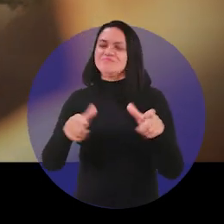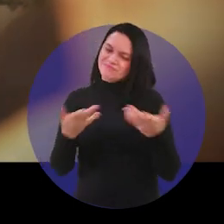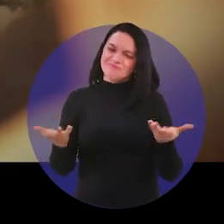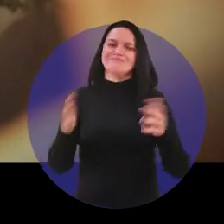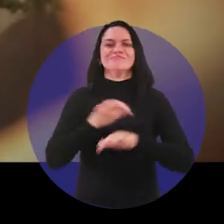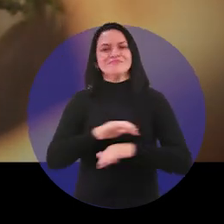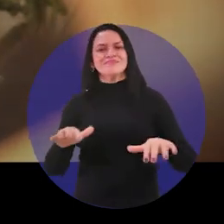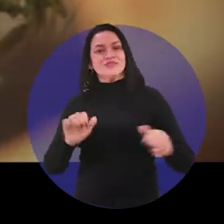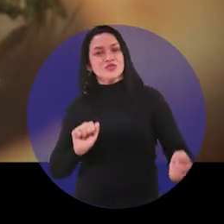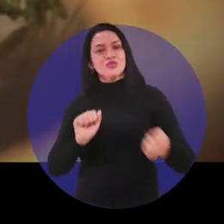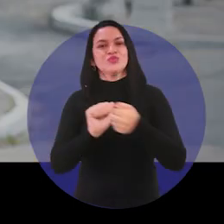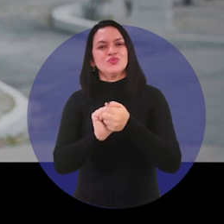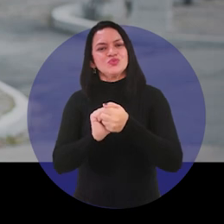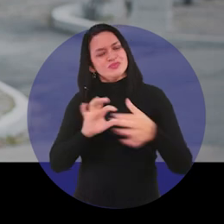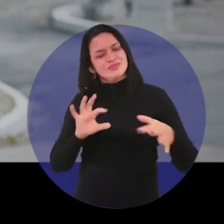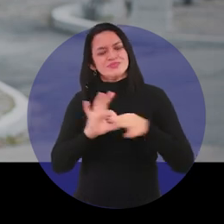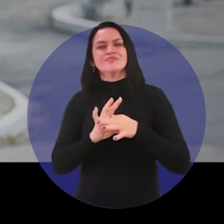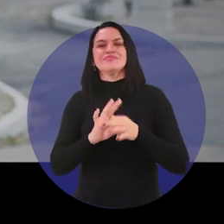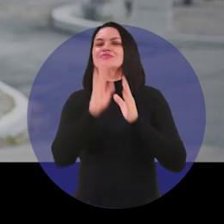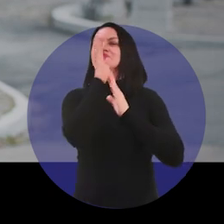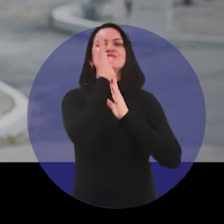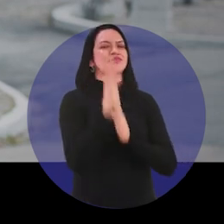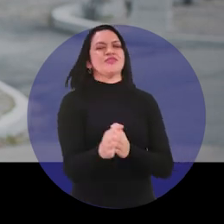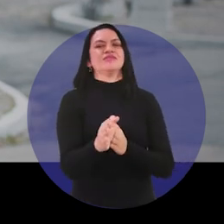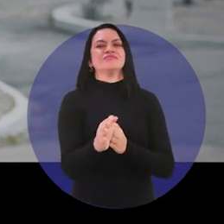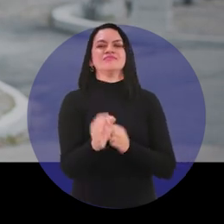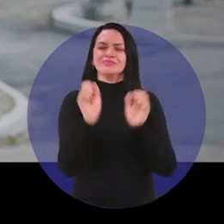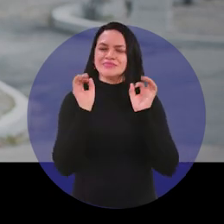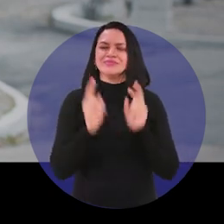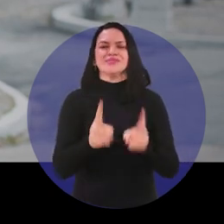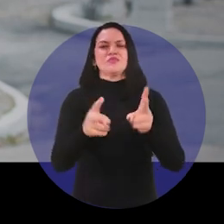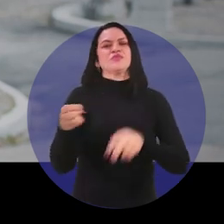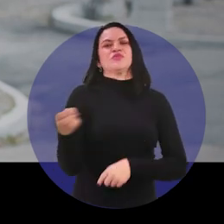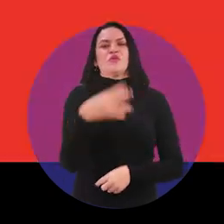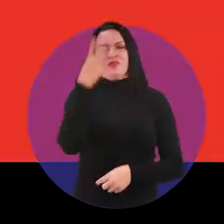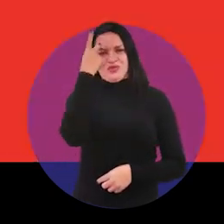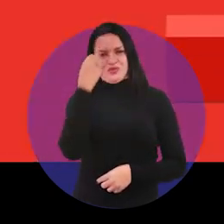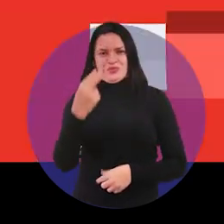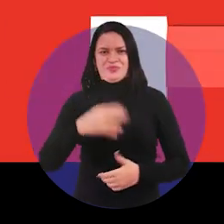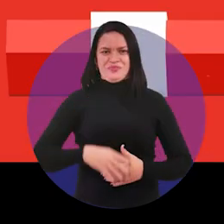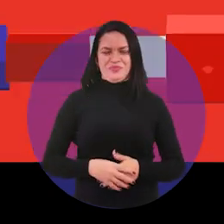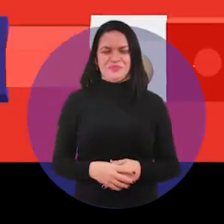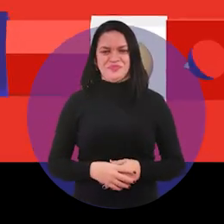é assim, juntos, que seguiremos contando uma nova história.